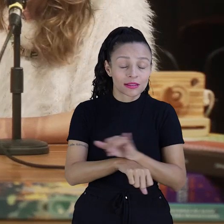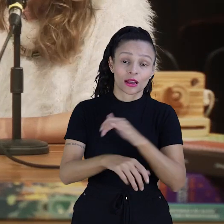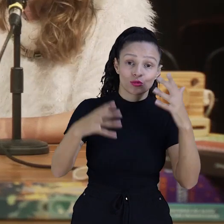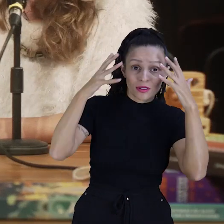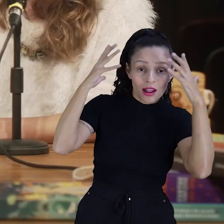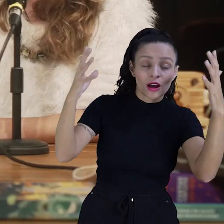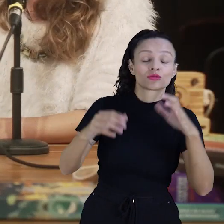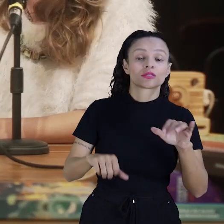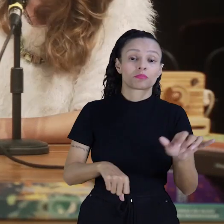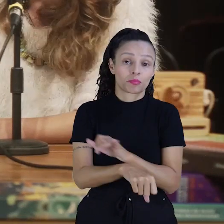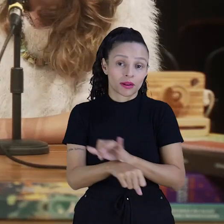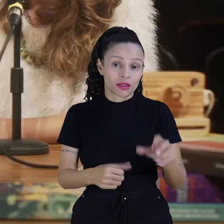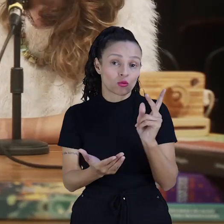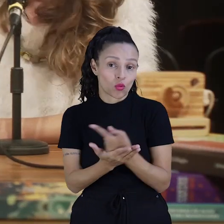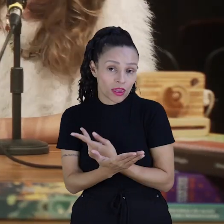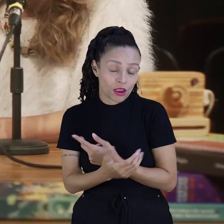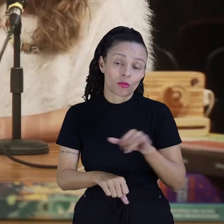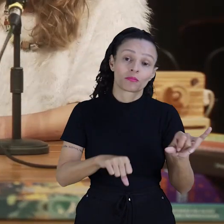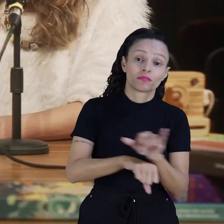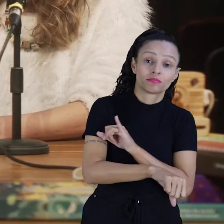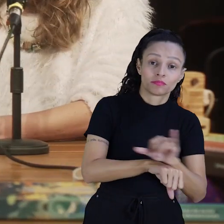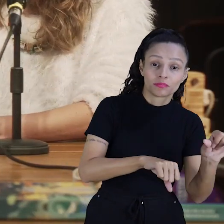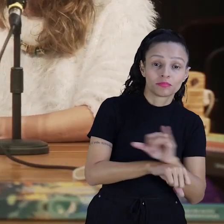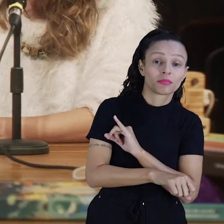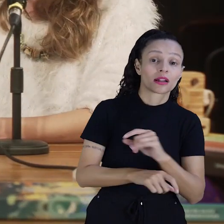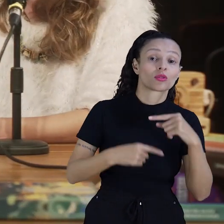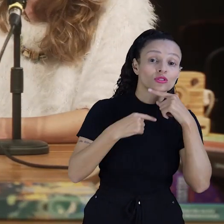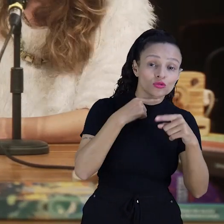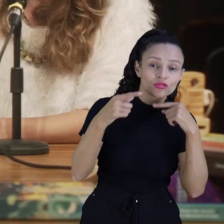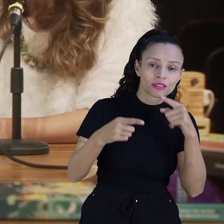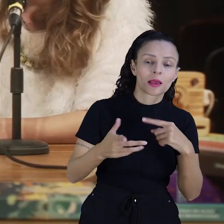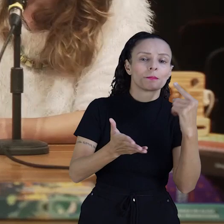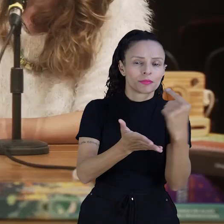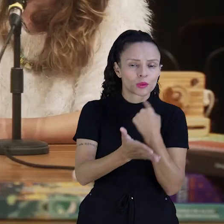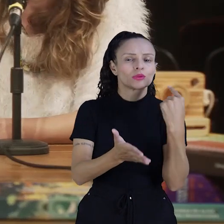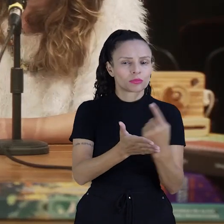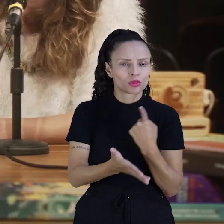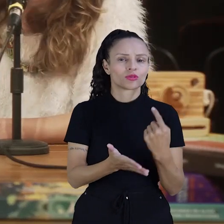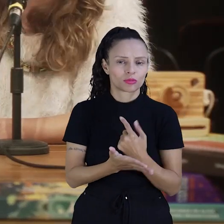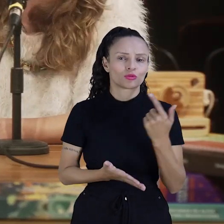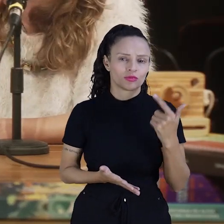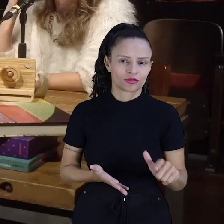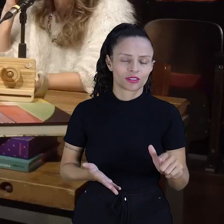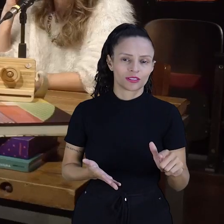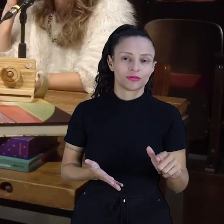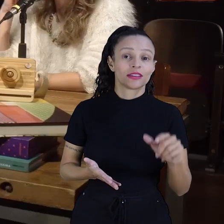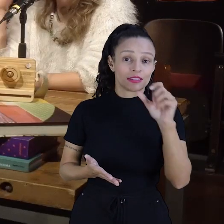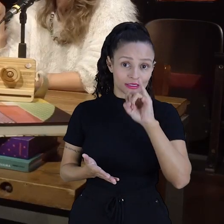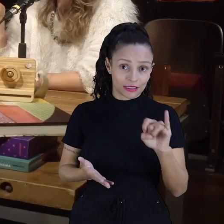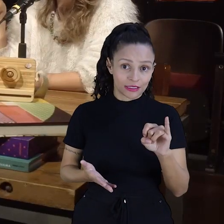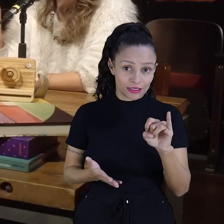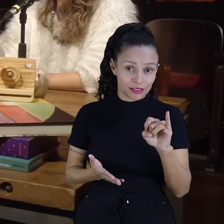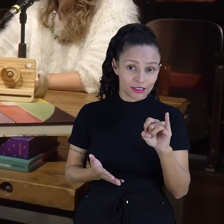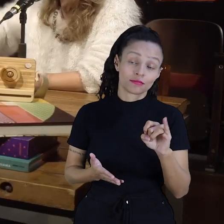com o caos, para lidar com o erro, para lidar com a dúvida. Acho que são as perguntas que a gente refaz. Se a